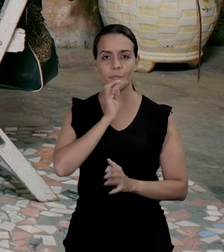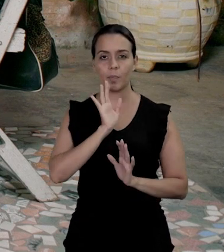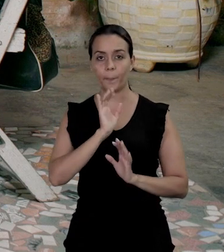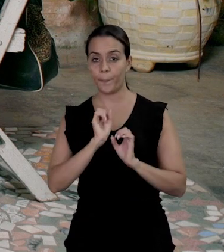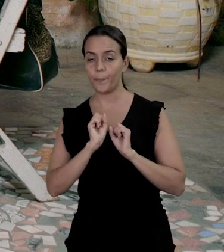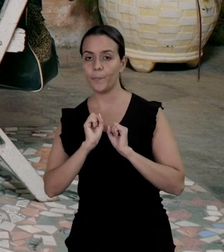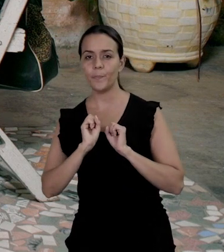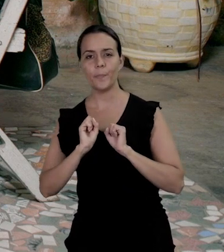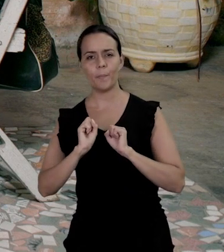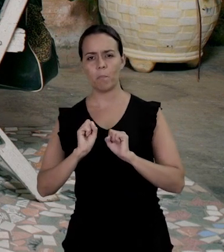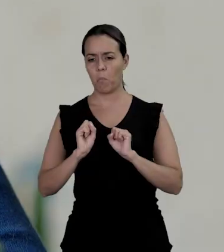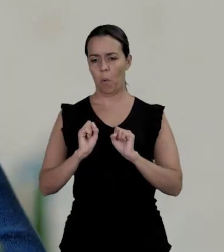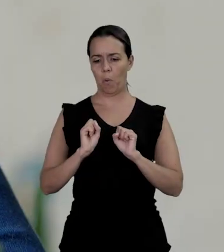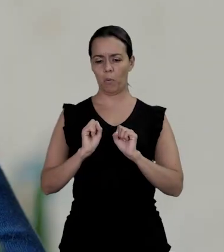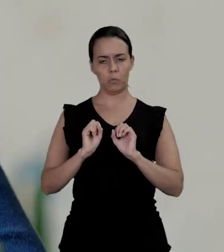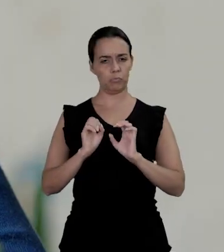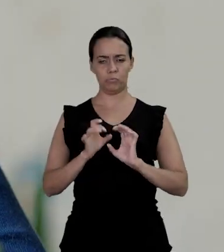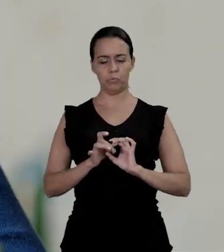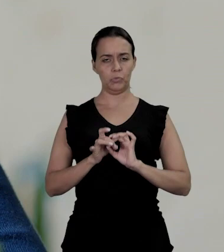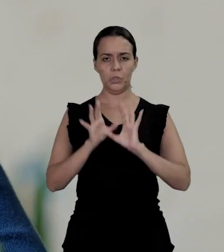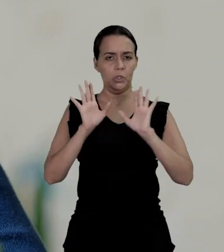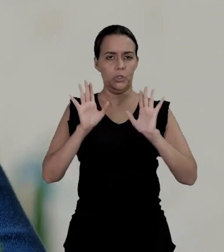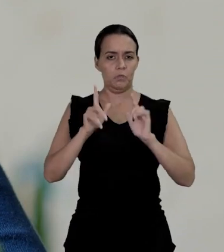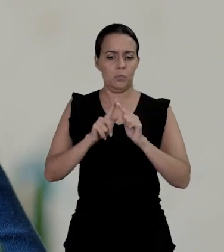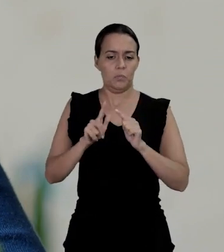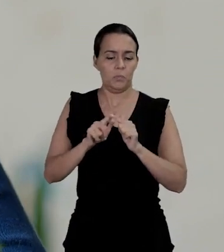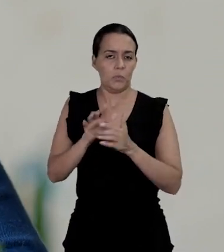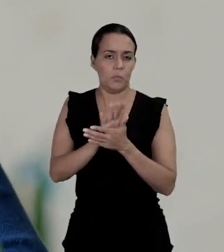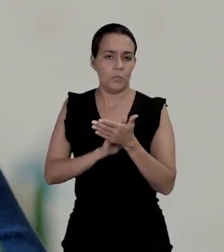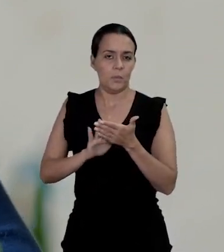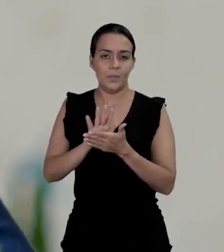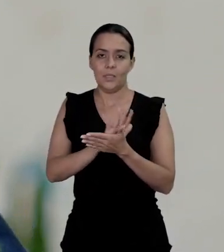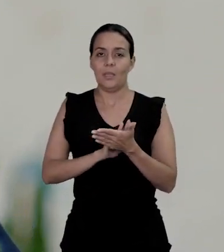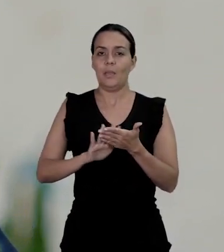ela pode, sem problema e sem ter